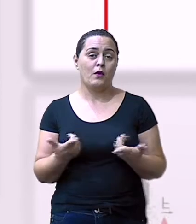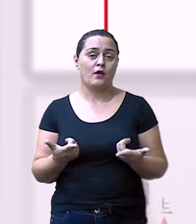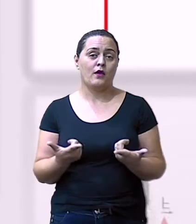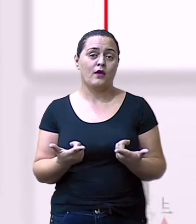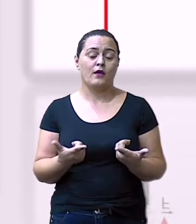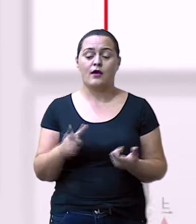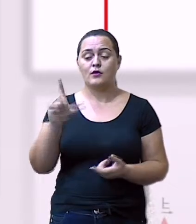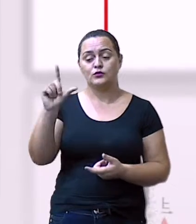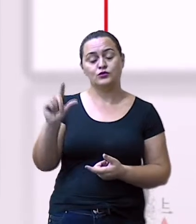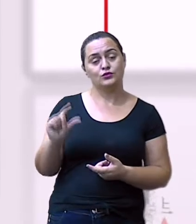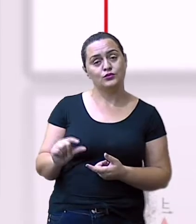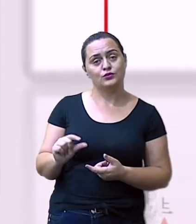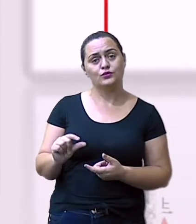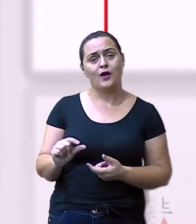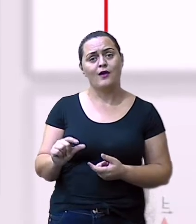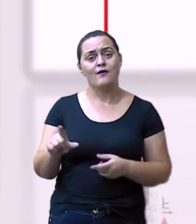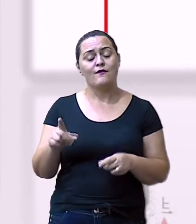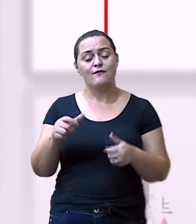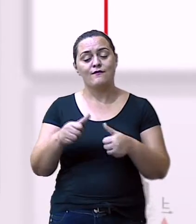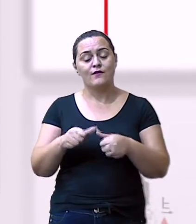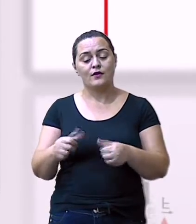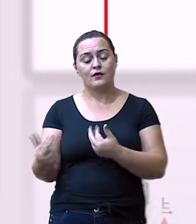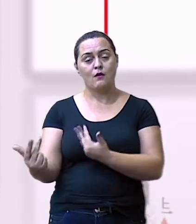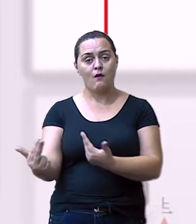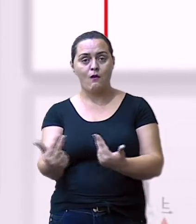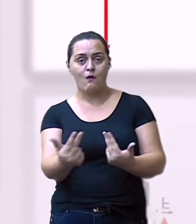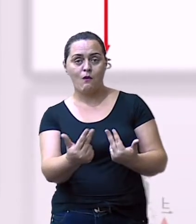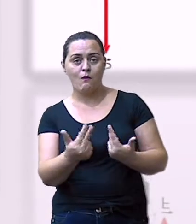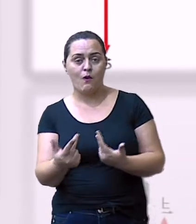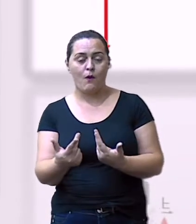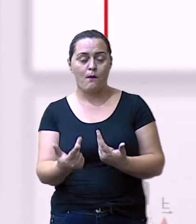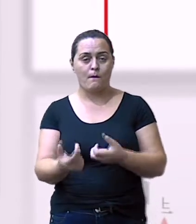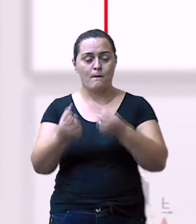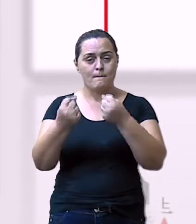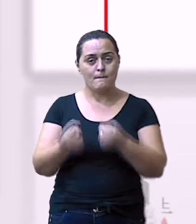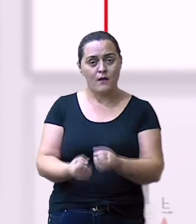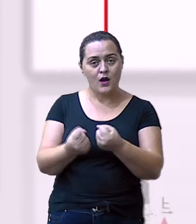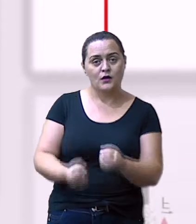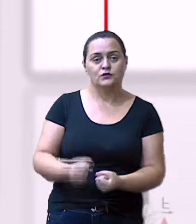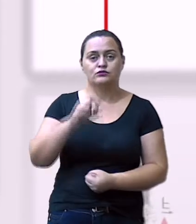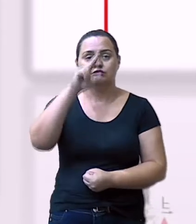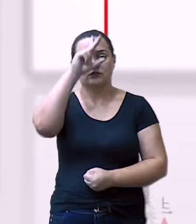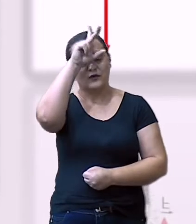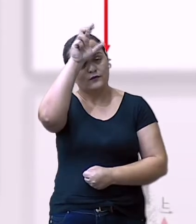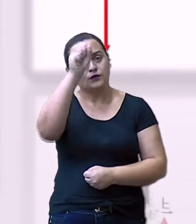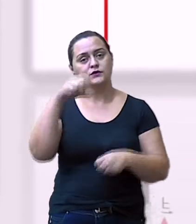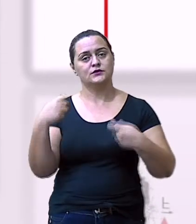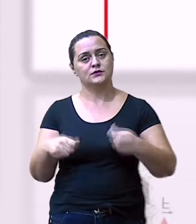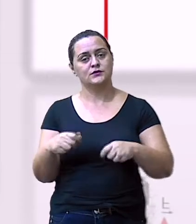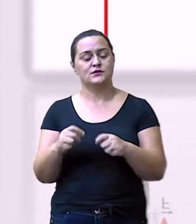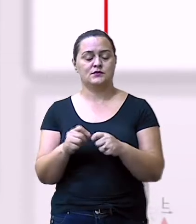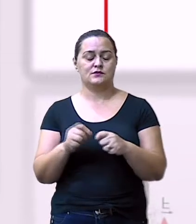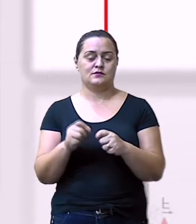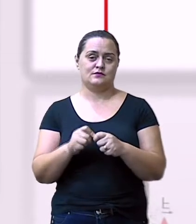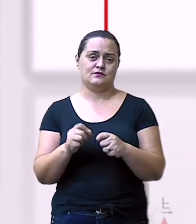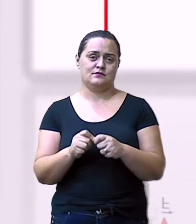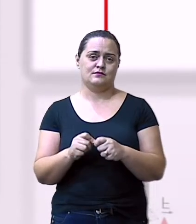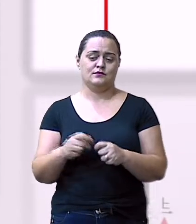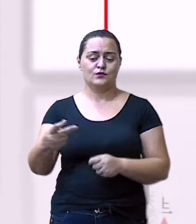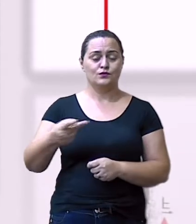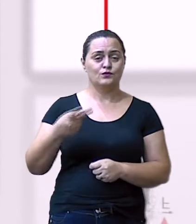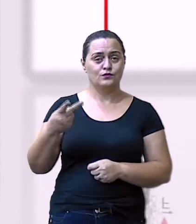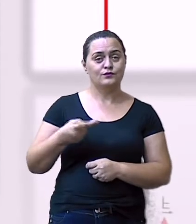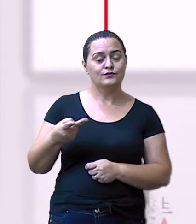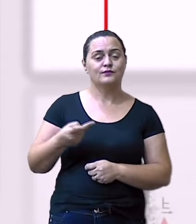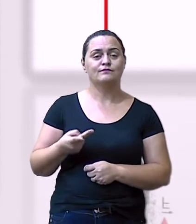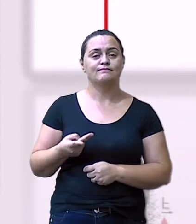ser equilibrada. Como na roldana fixa, o módulo da força motora é igual